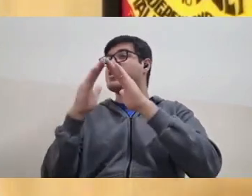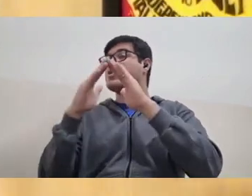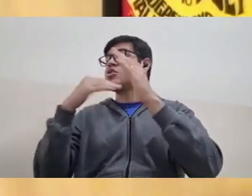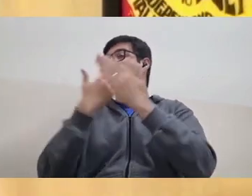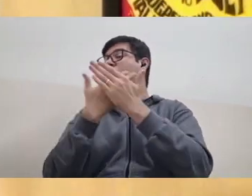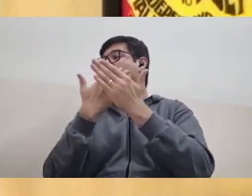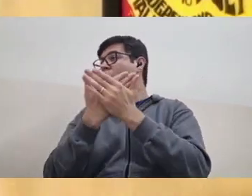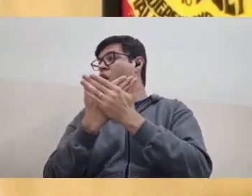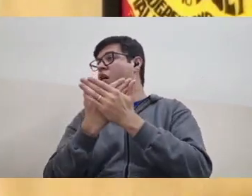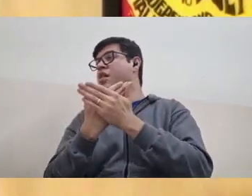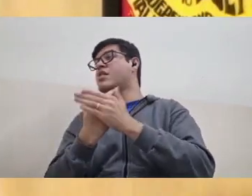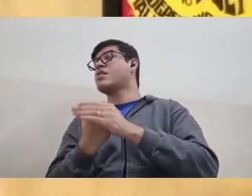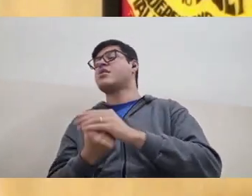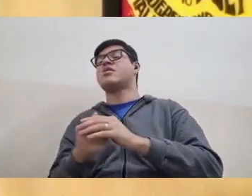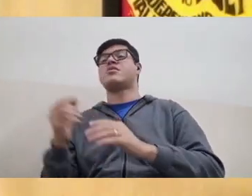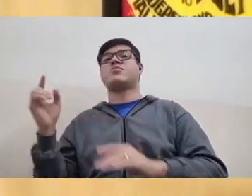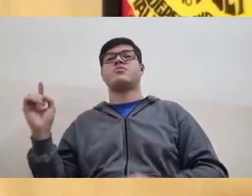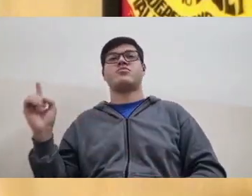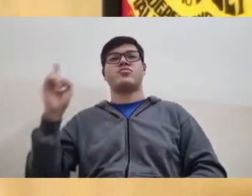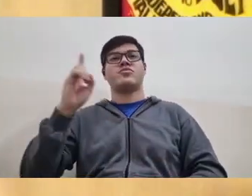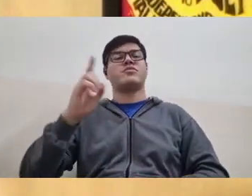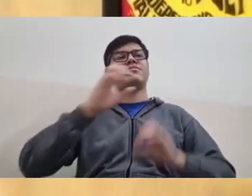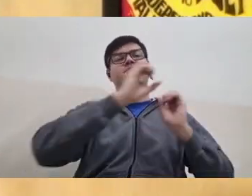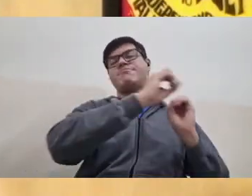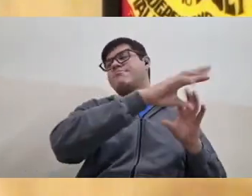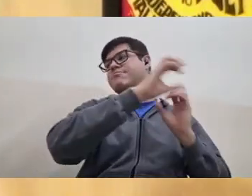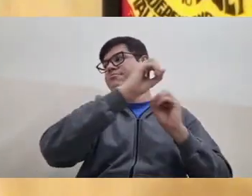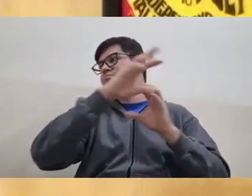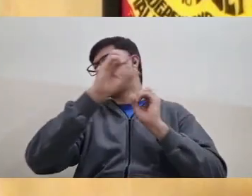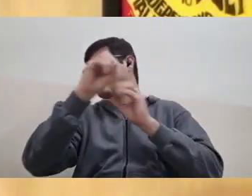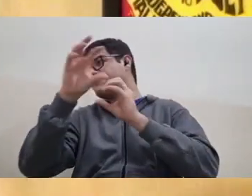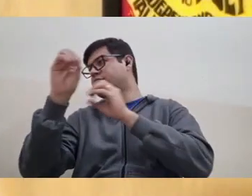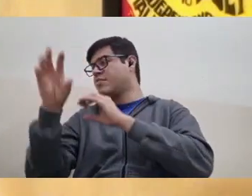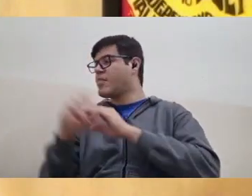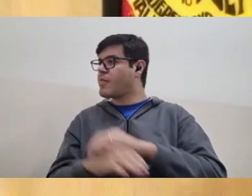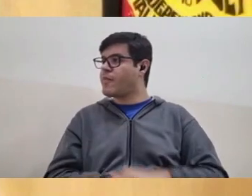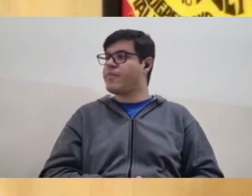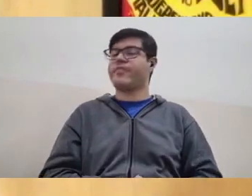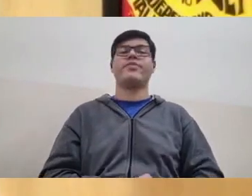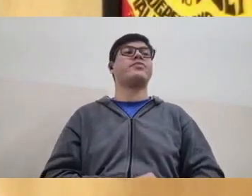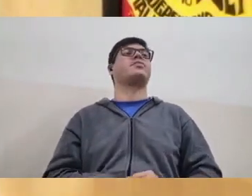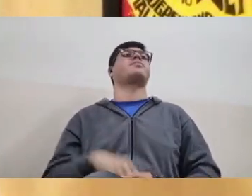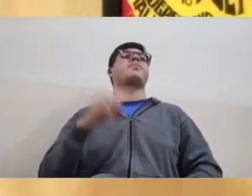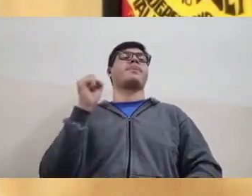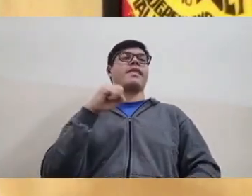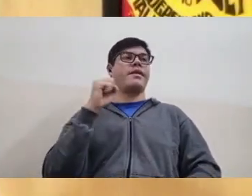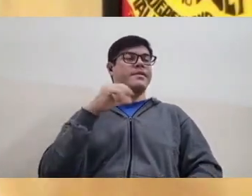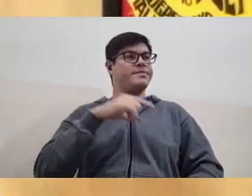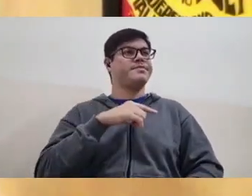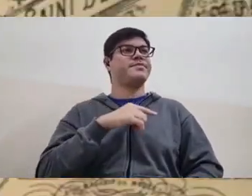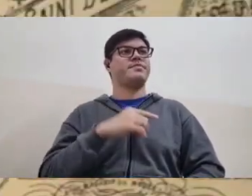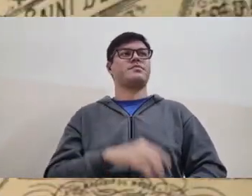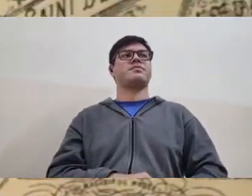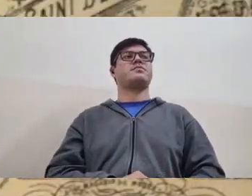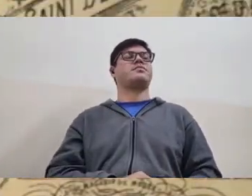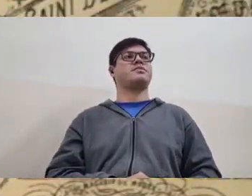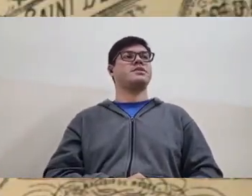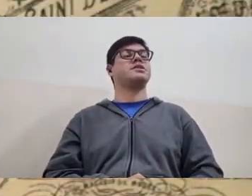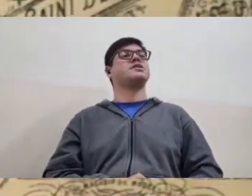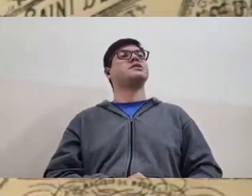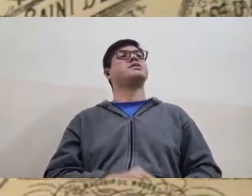para as escolas, que seja assim, do cotidiano dos alunos das escolas, das crianças? Com certeza, isso aí por aí o